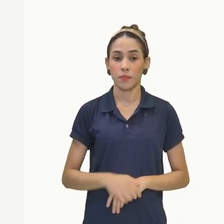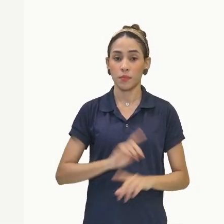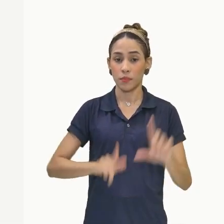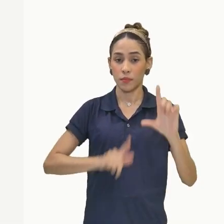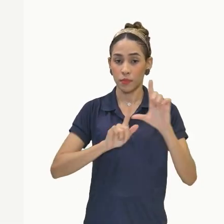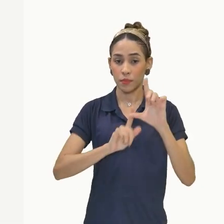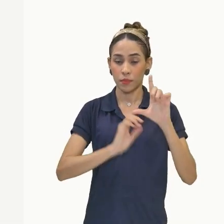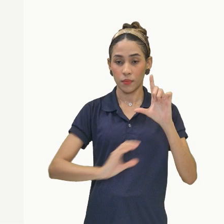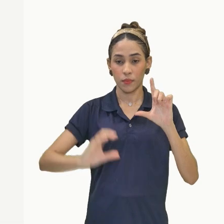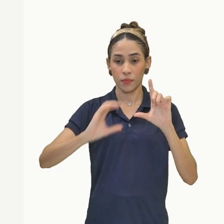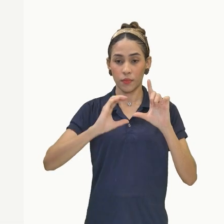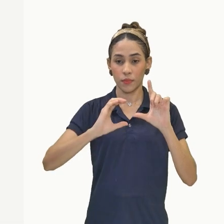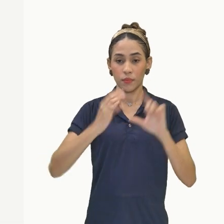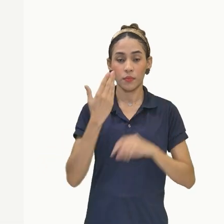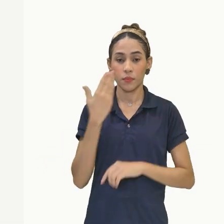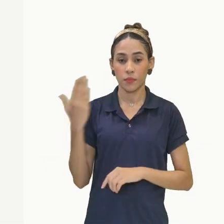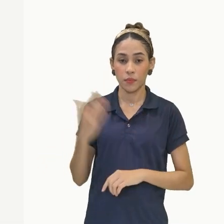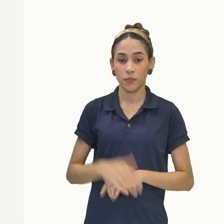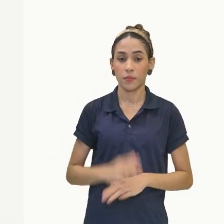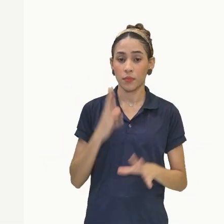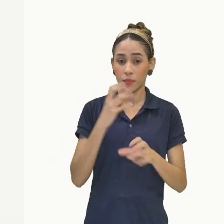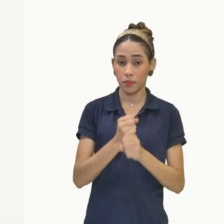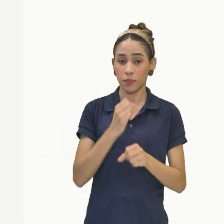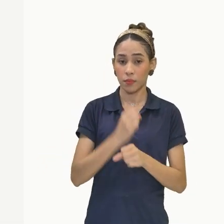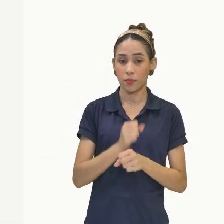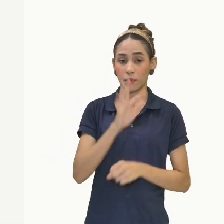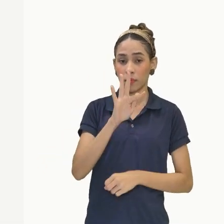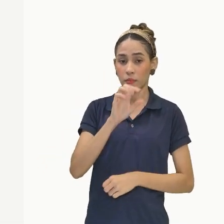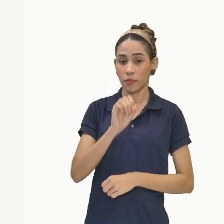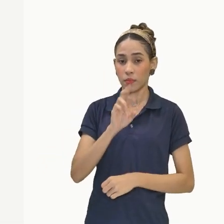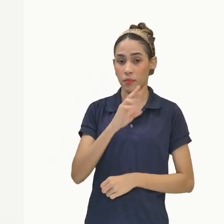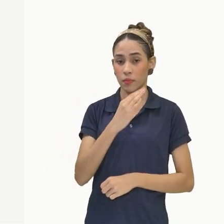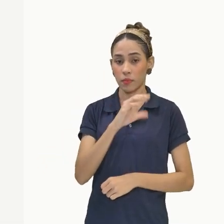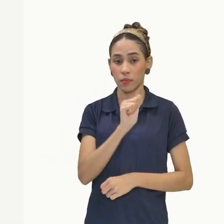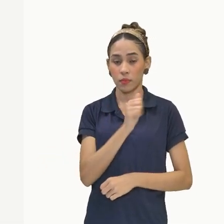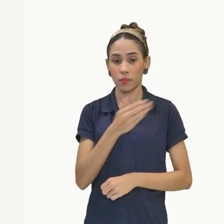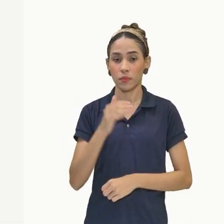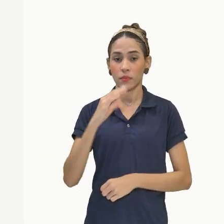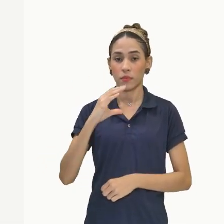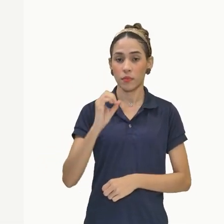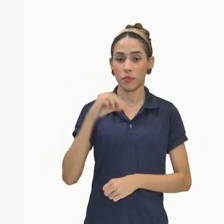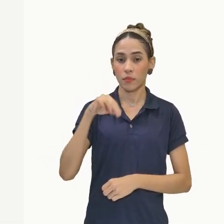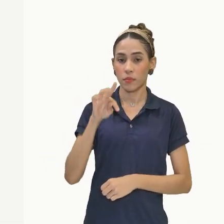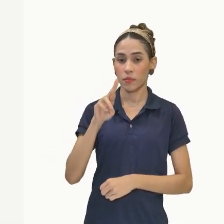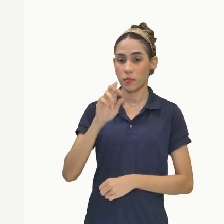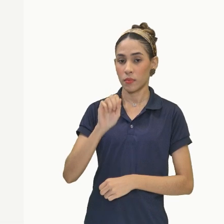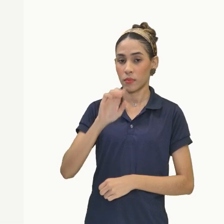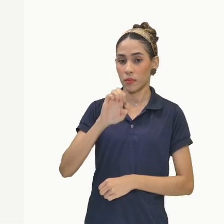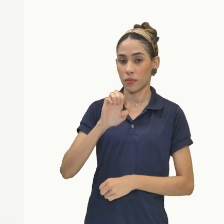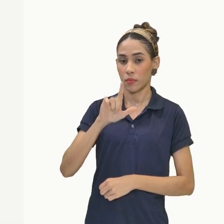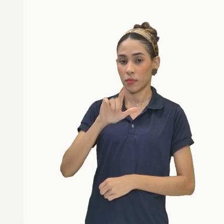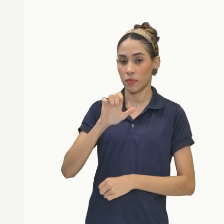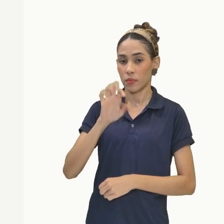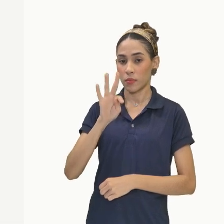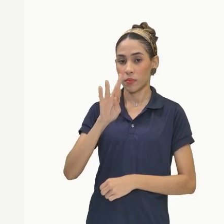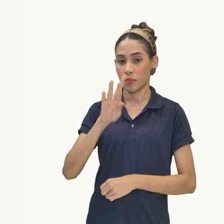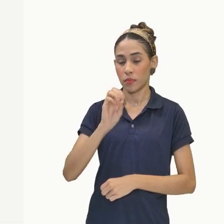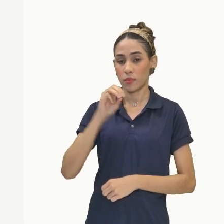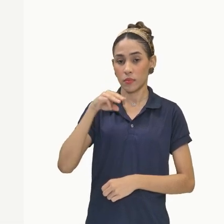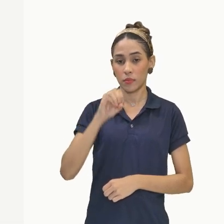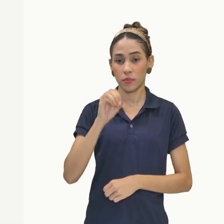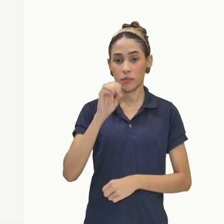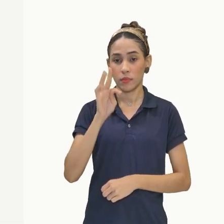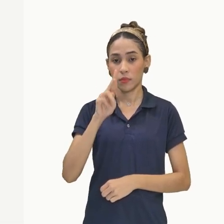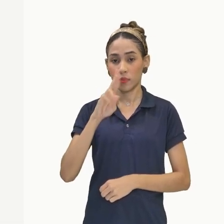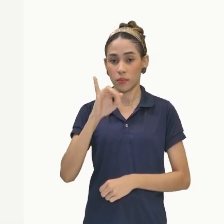C. Para calcular a força contra a eletromotriz, aí a gente vai utilizar a nossa equação do receptor, que a gente